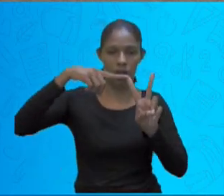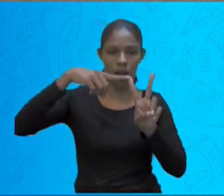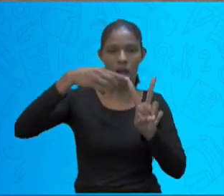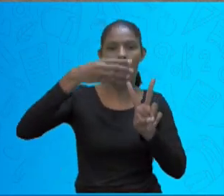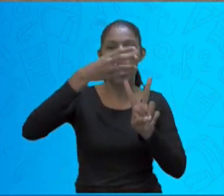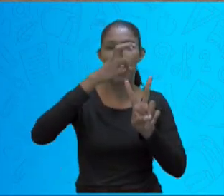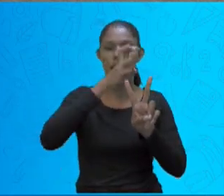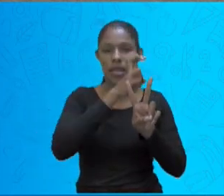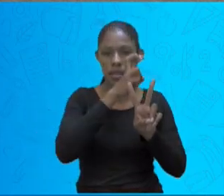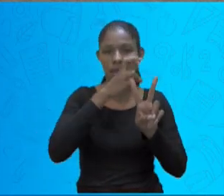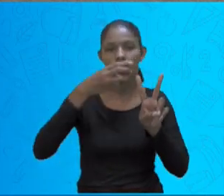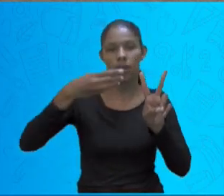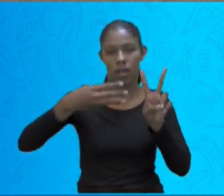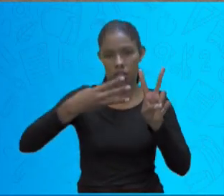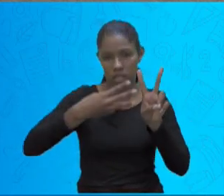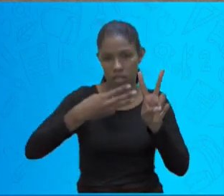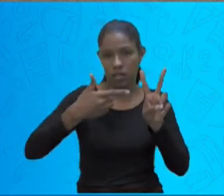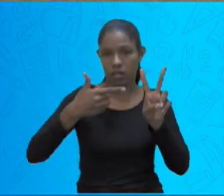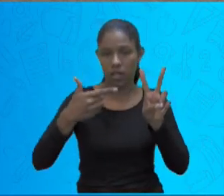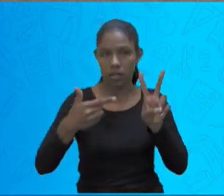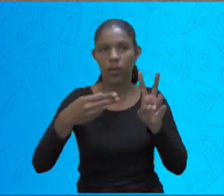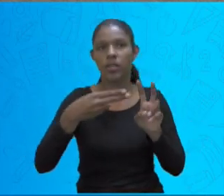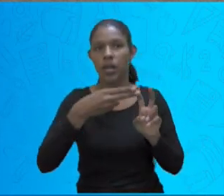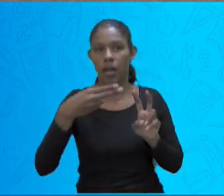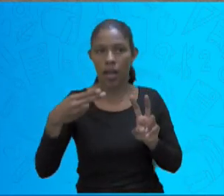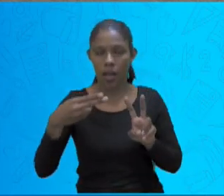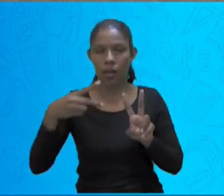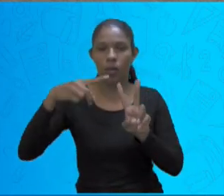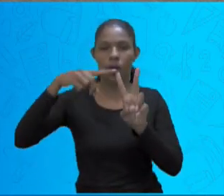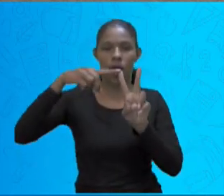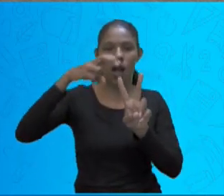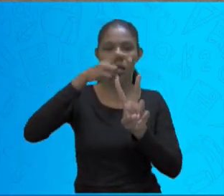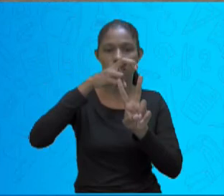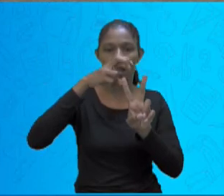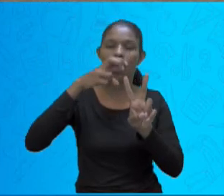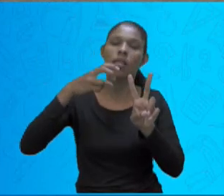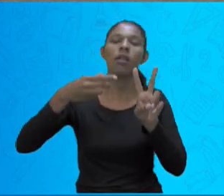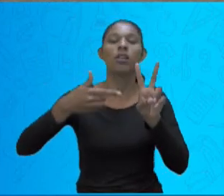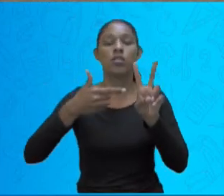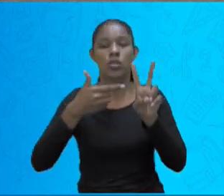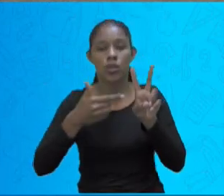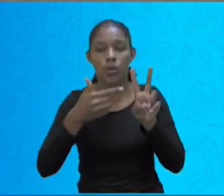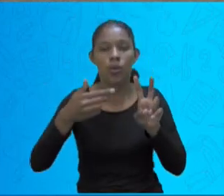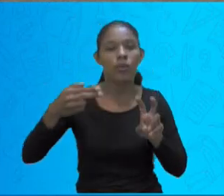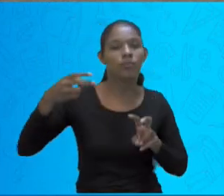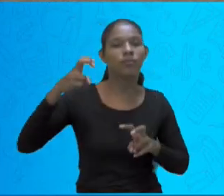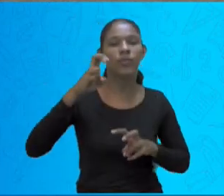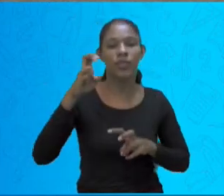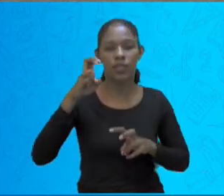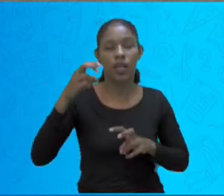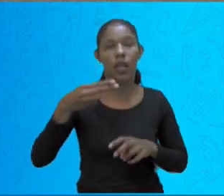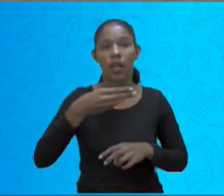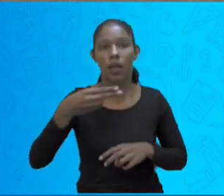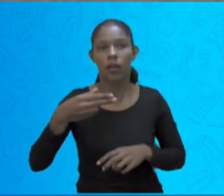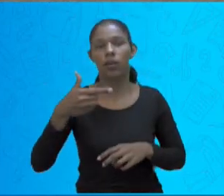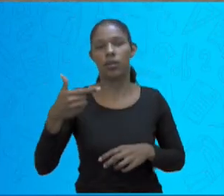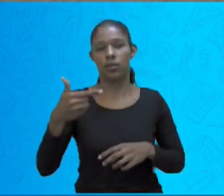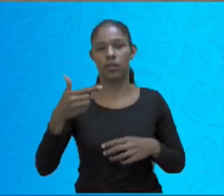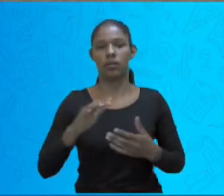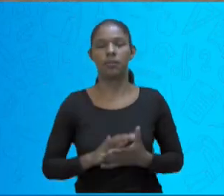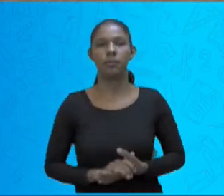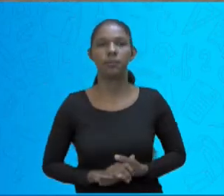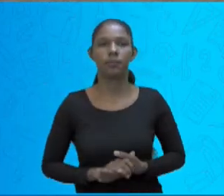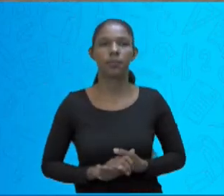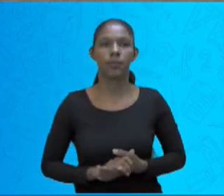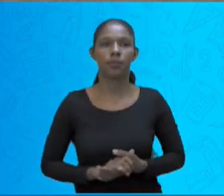de 32 é igual a raiz quinta de 2 elevado a 5, que é igual a 2.